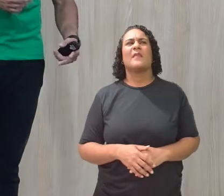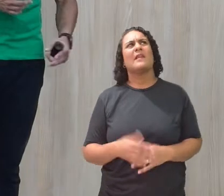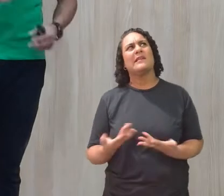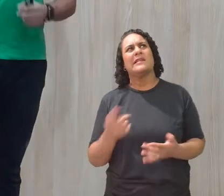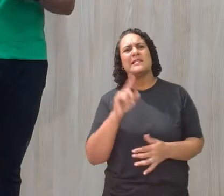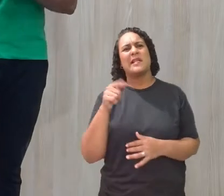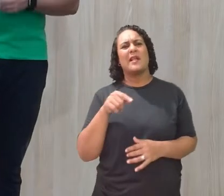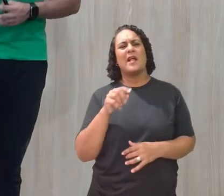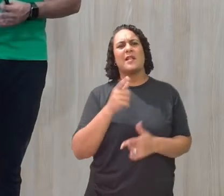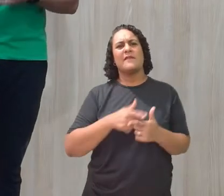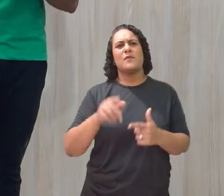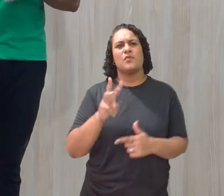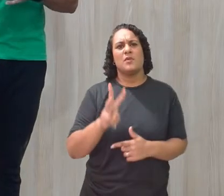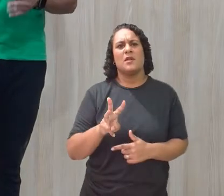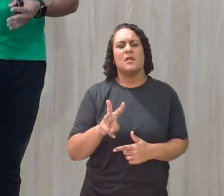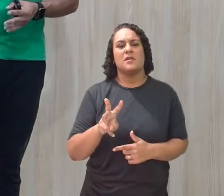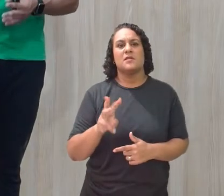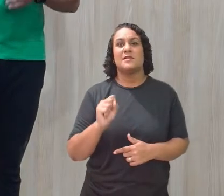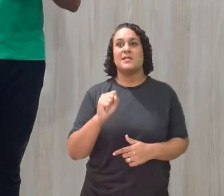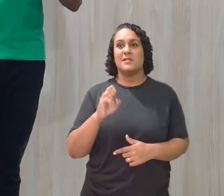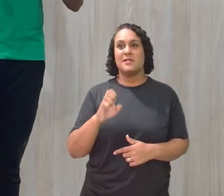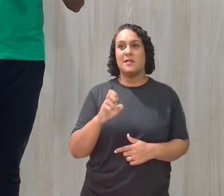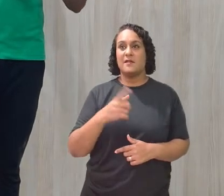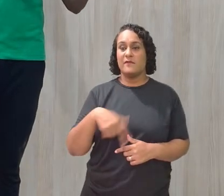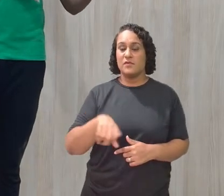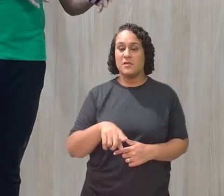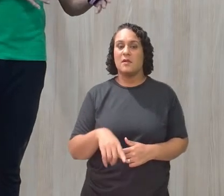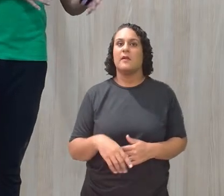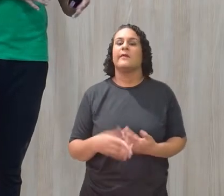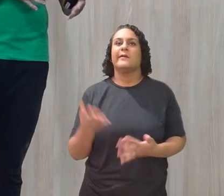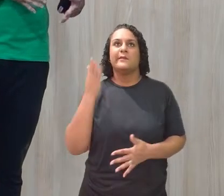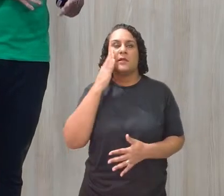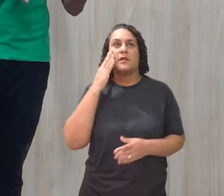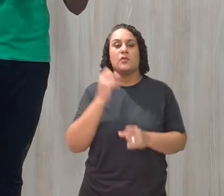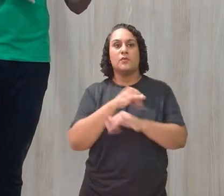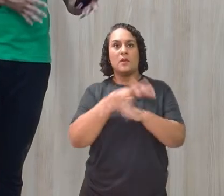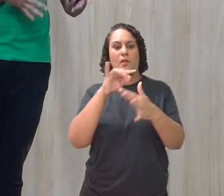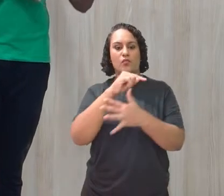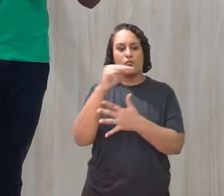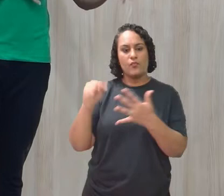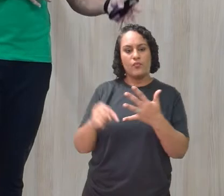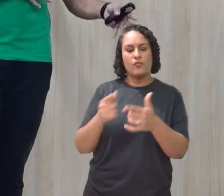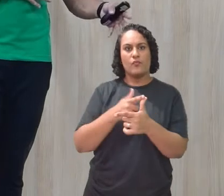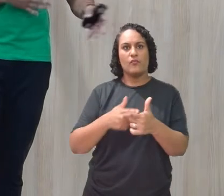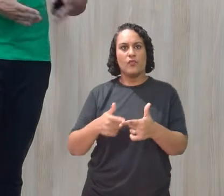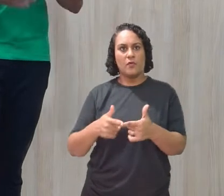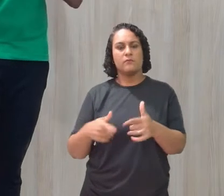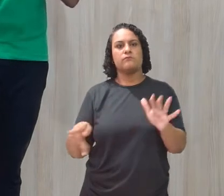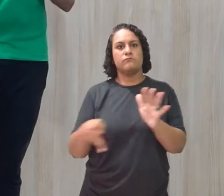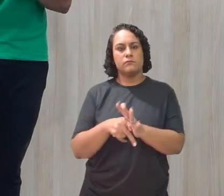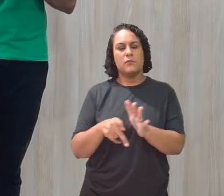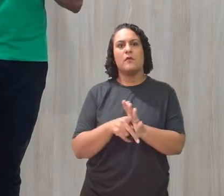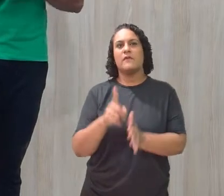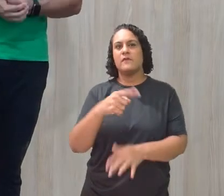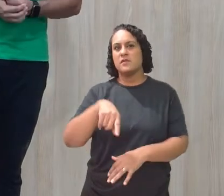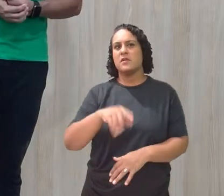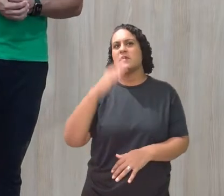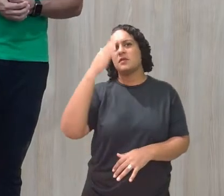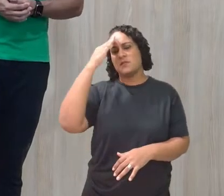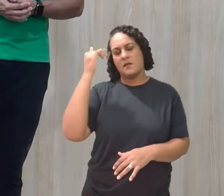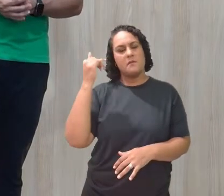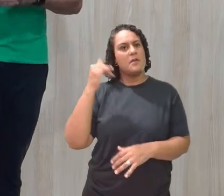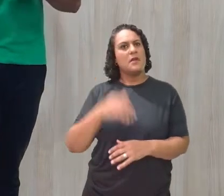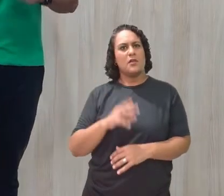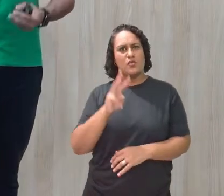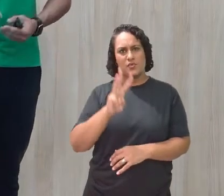3? Então, se você tivesse aí entendido a ideia dos critérios de divisibilidade, você já iria direto